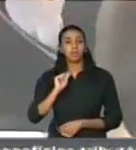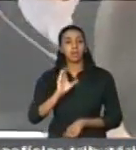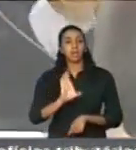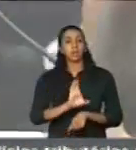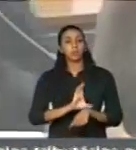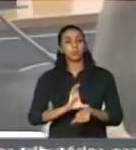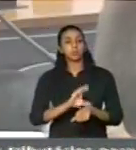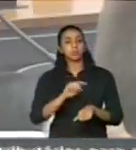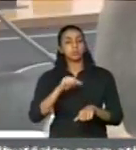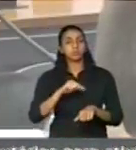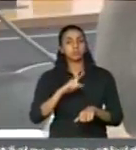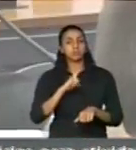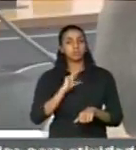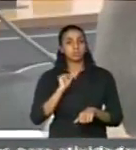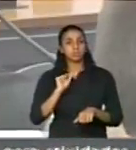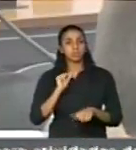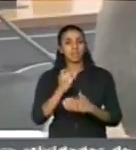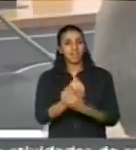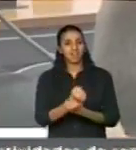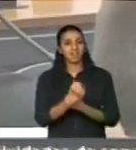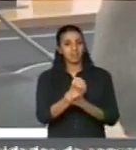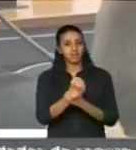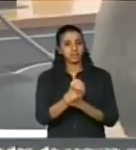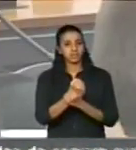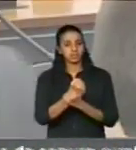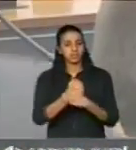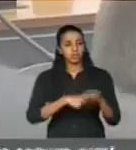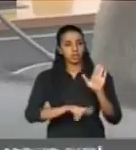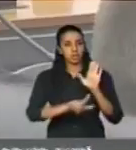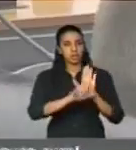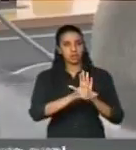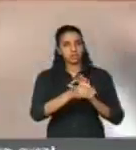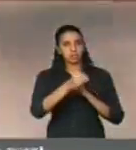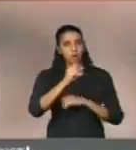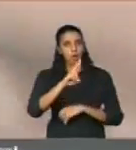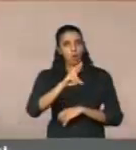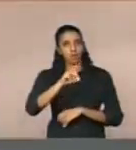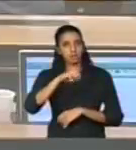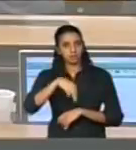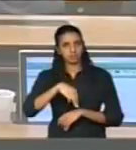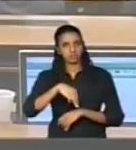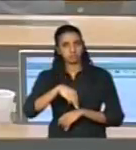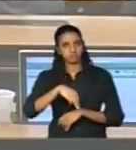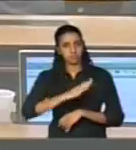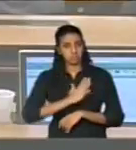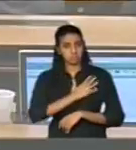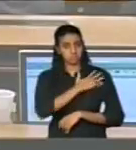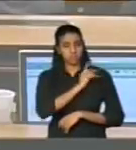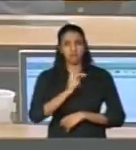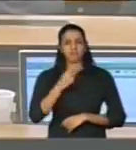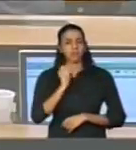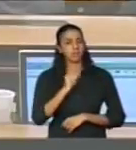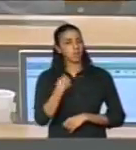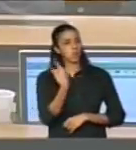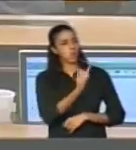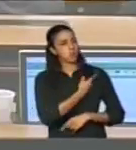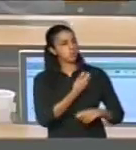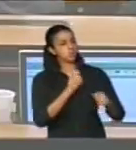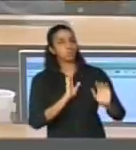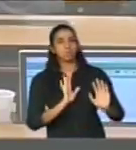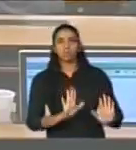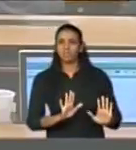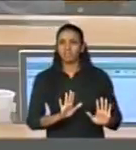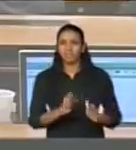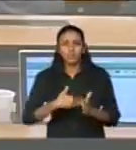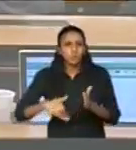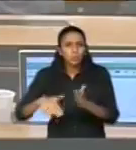a prerrogativa da garantia de lei e da ordem pelas Forças Armadas, porque diz ele que não precisamos. Todo o país precisa de